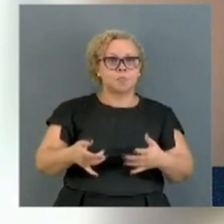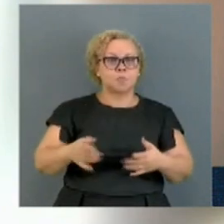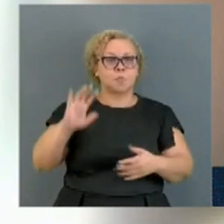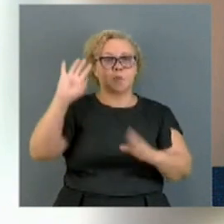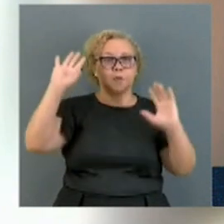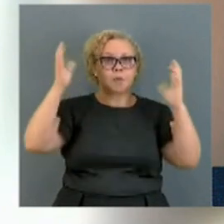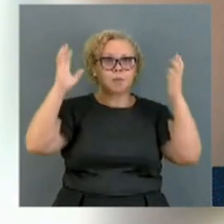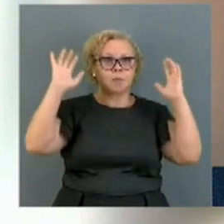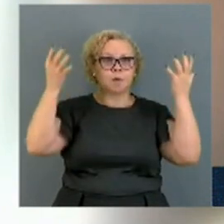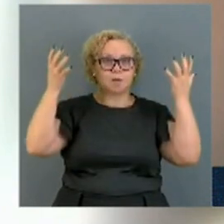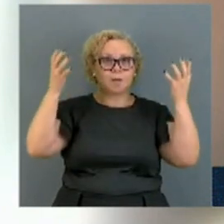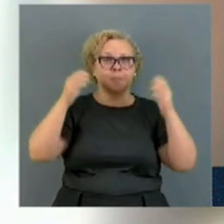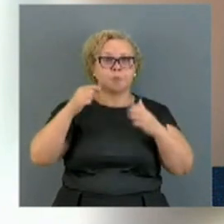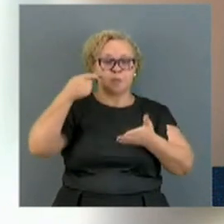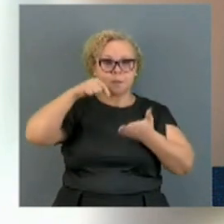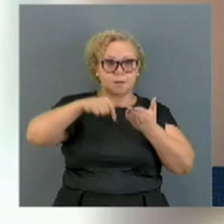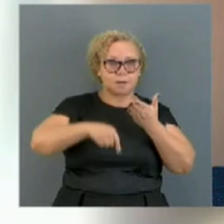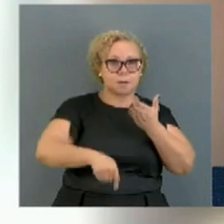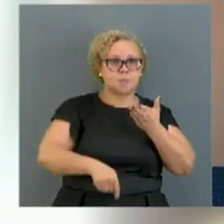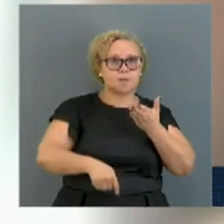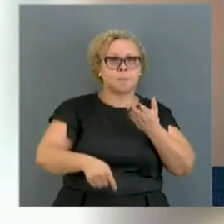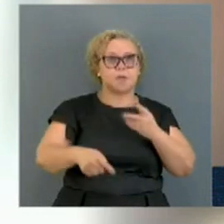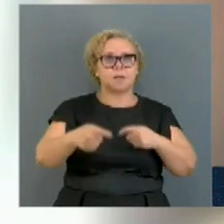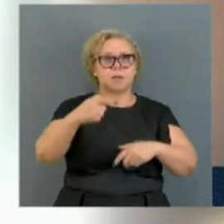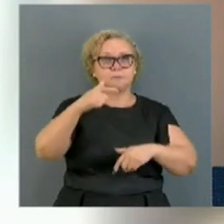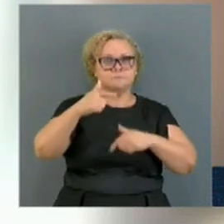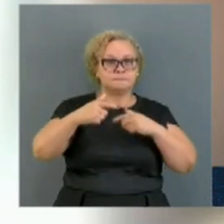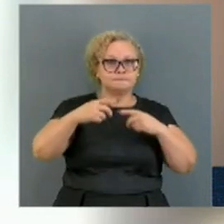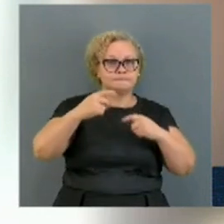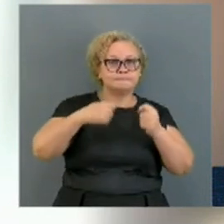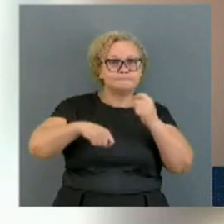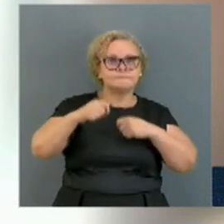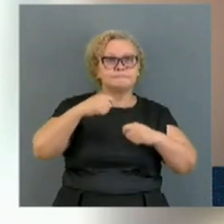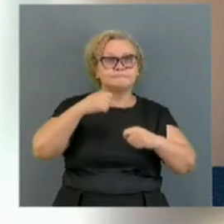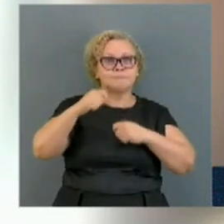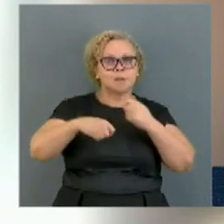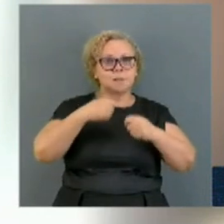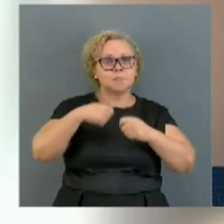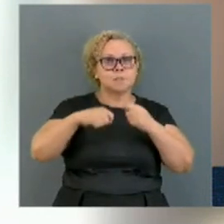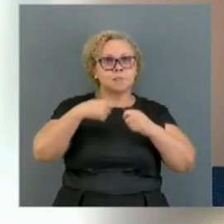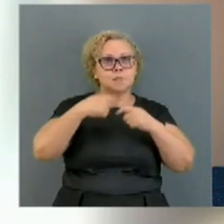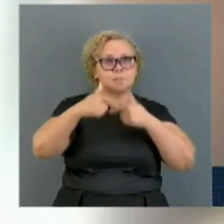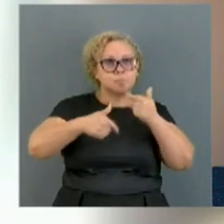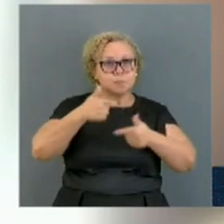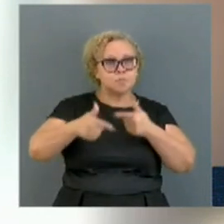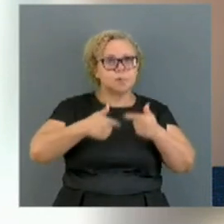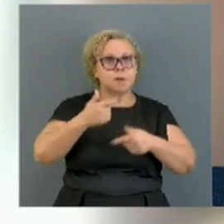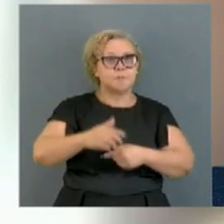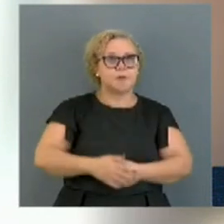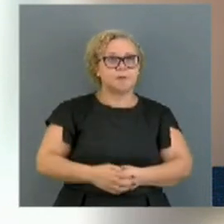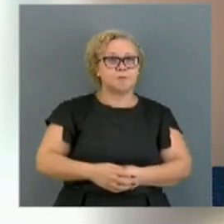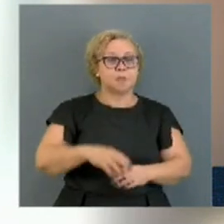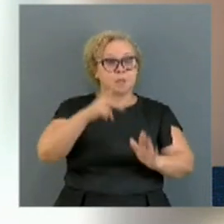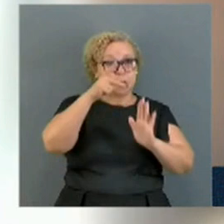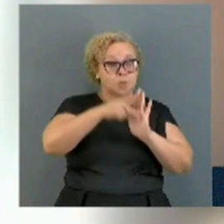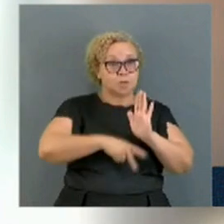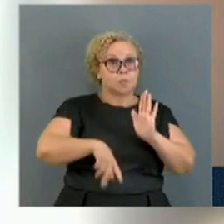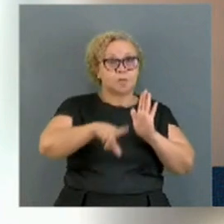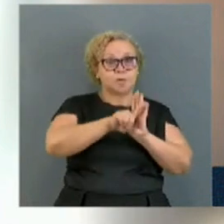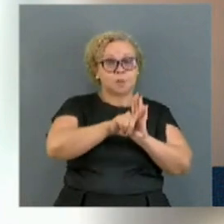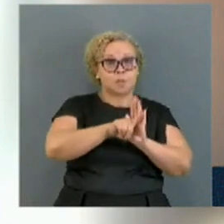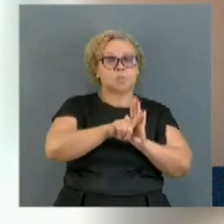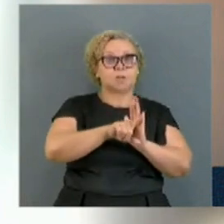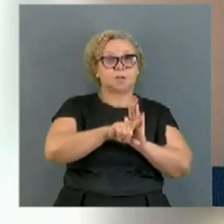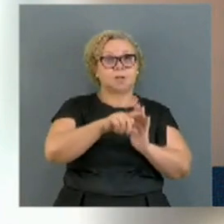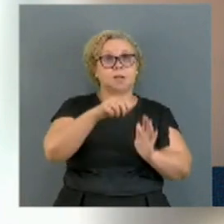e intensificação da precarização de trabalho. Dito isso, antes de entrar especificamente no projeto de lei 2338, eu gostaria de desmentir